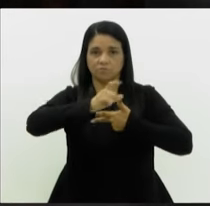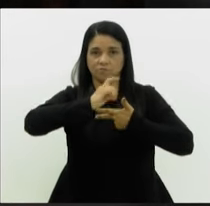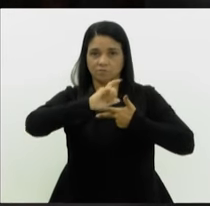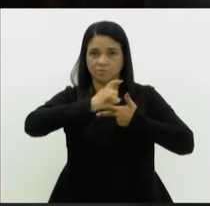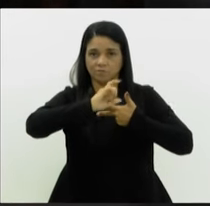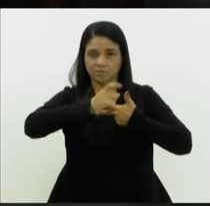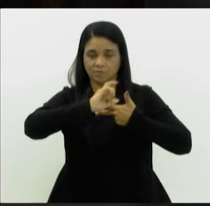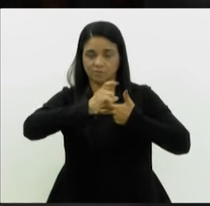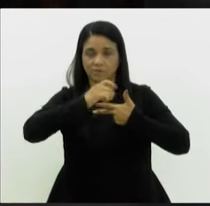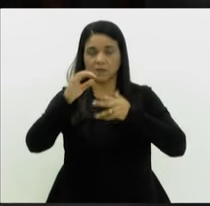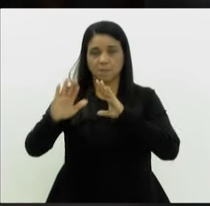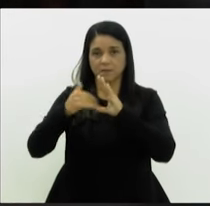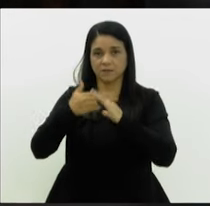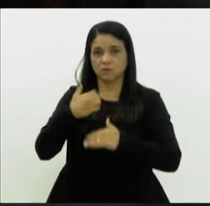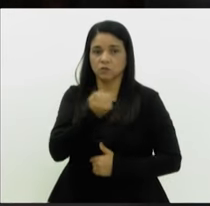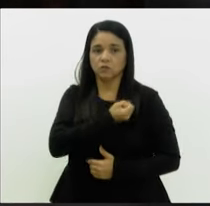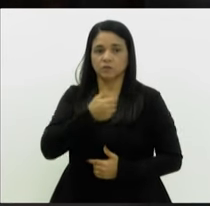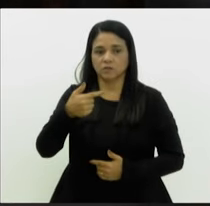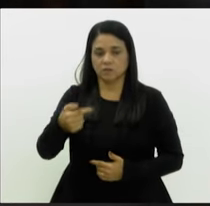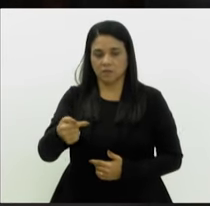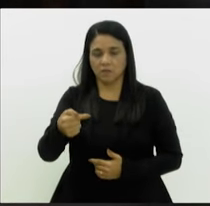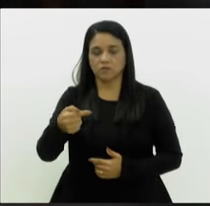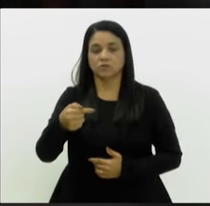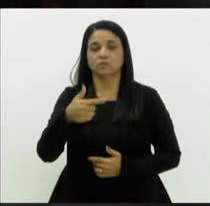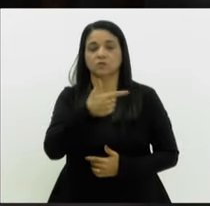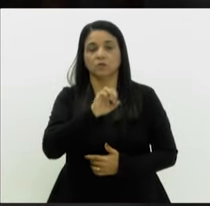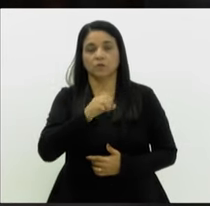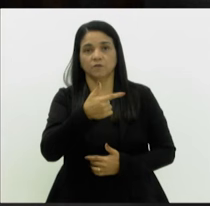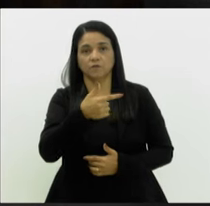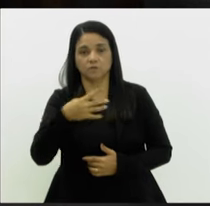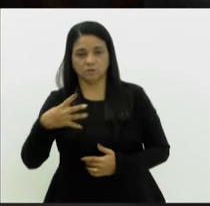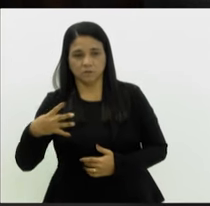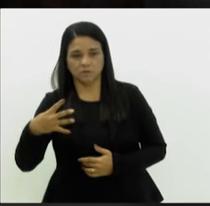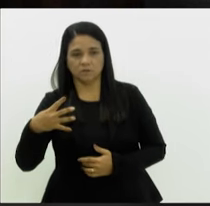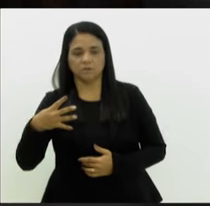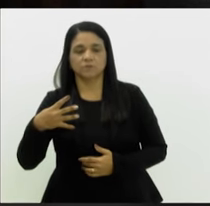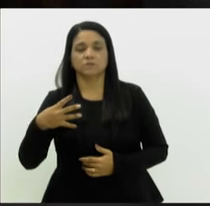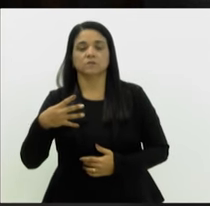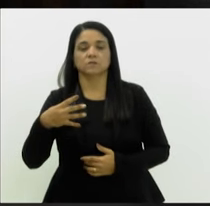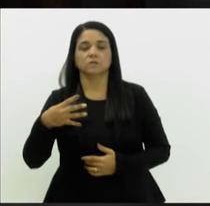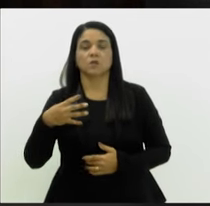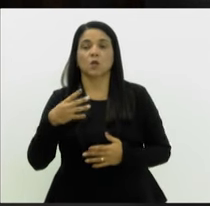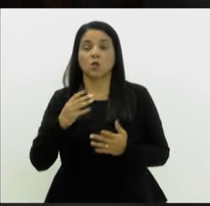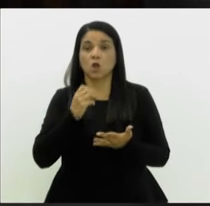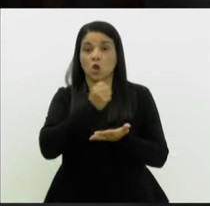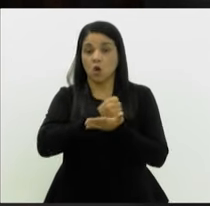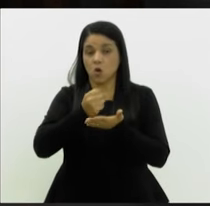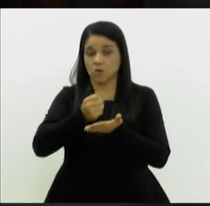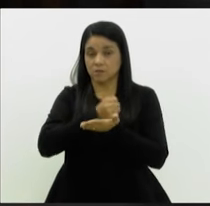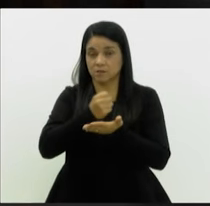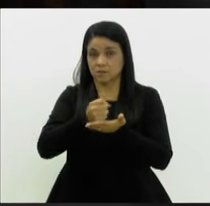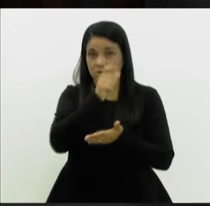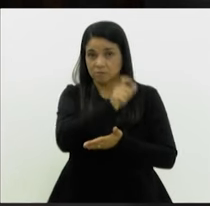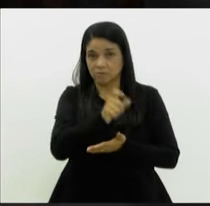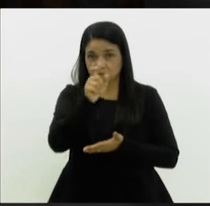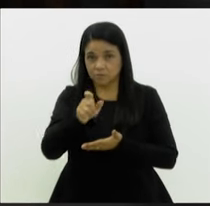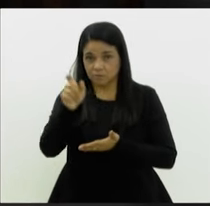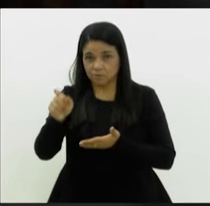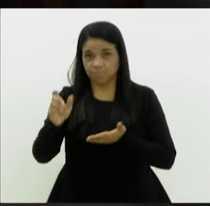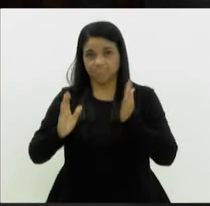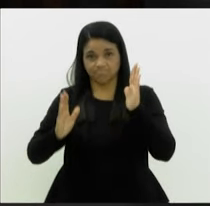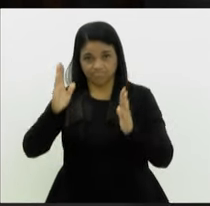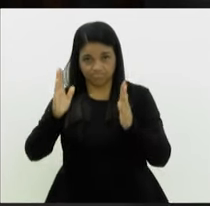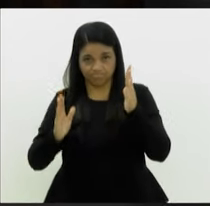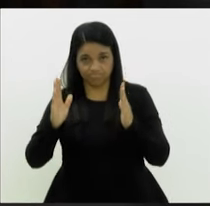Executivo, mensagem número 7 de 2024, que dispõe sobre a contratação de pessoal por tempo